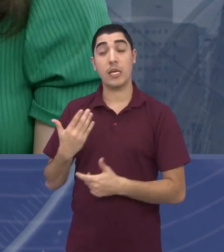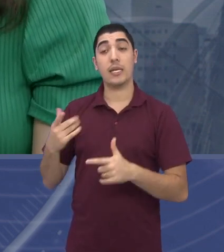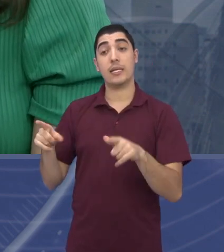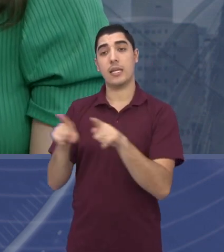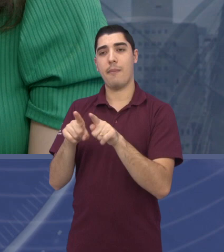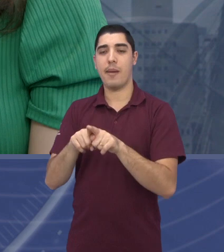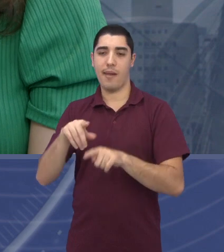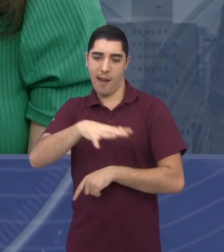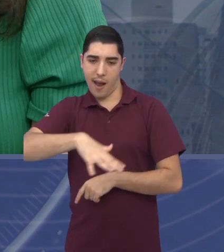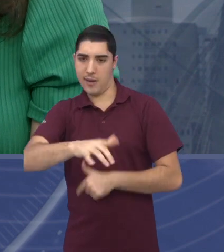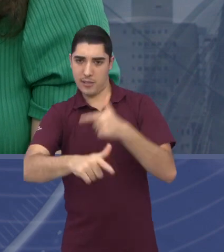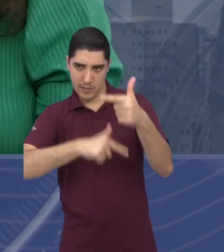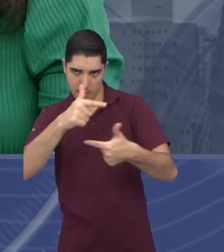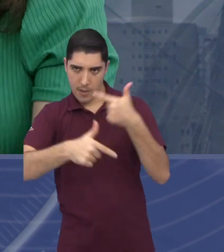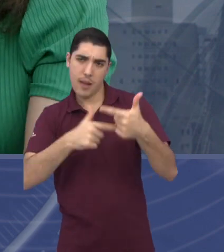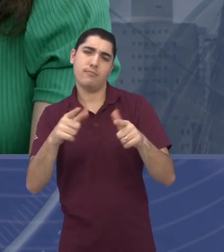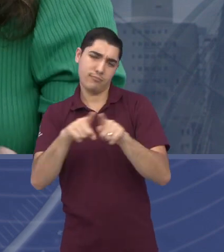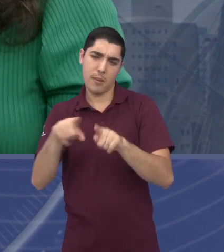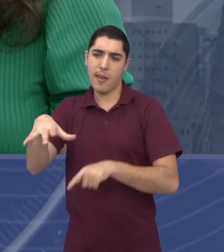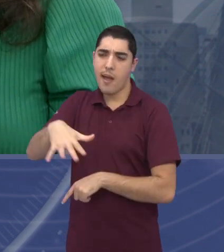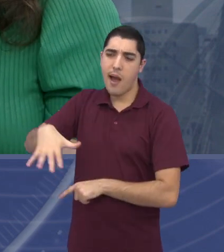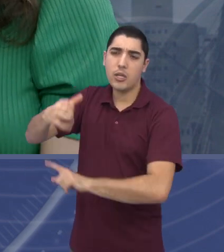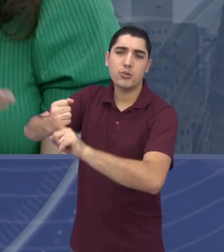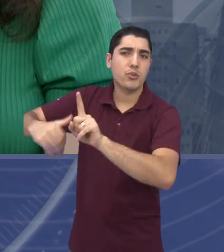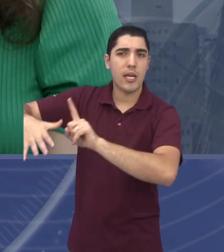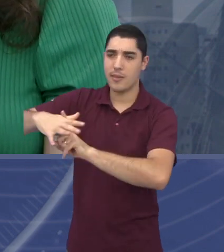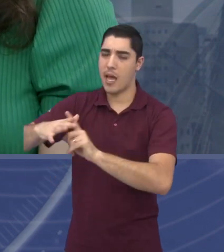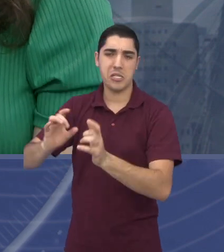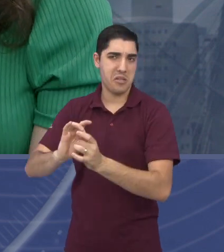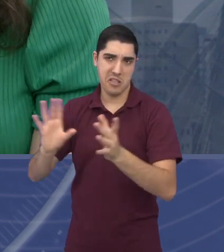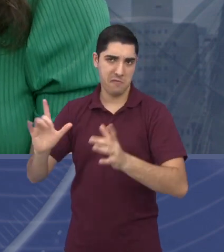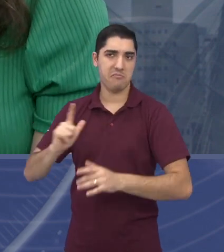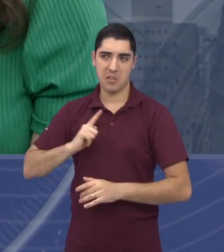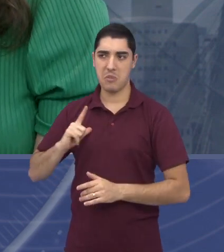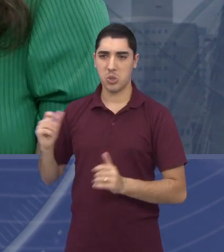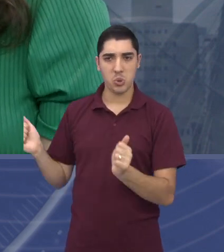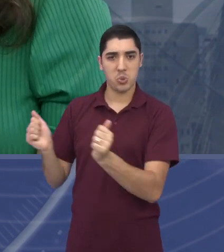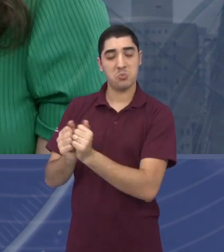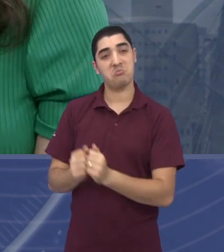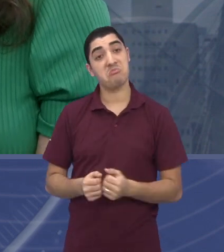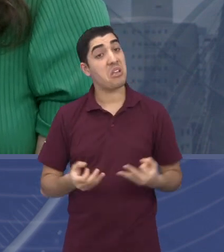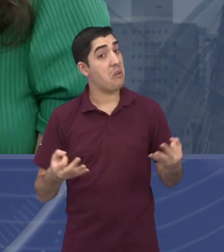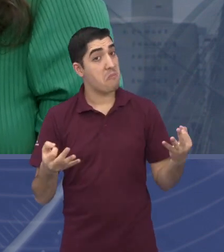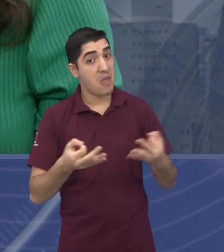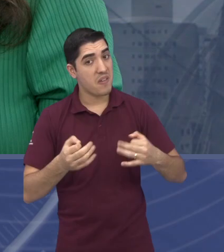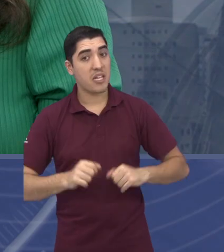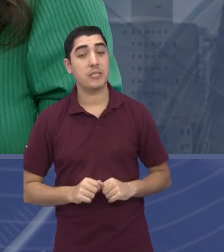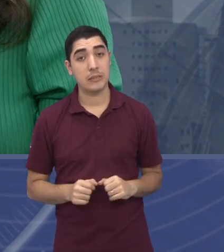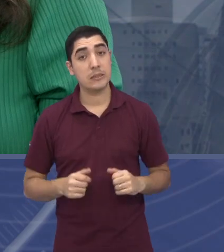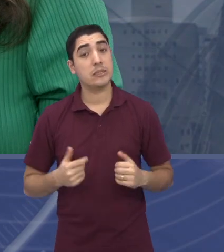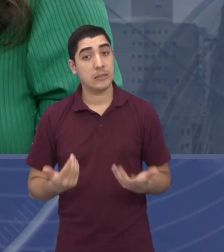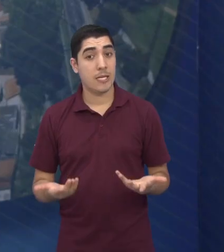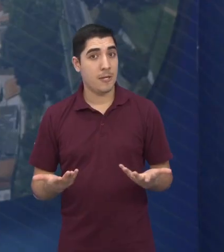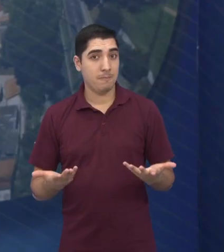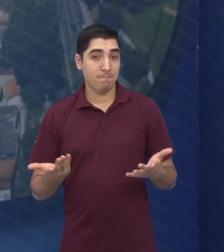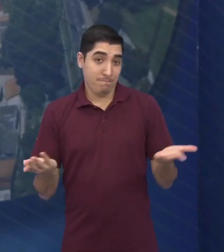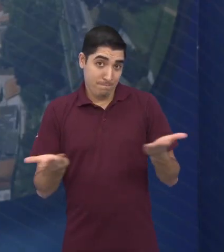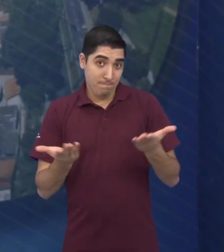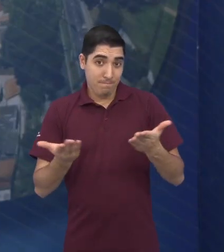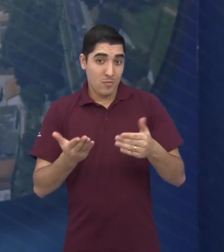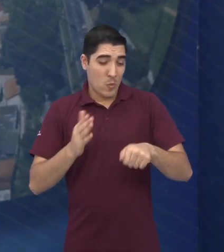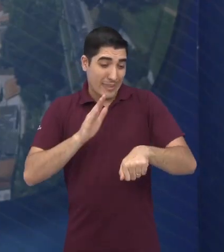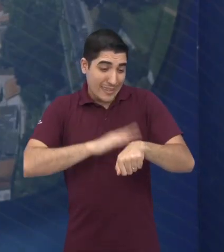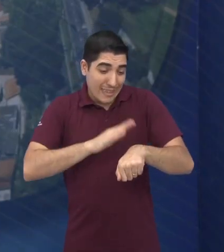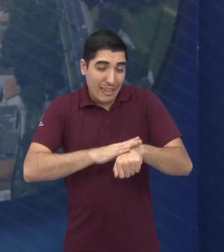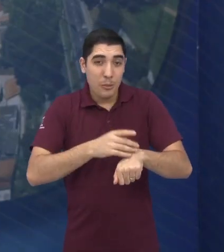ajuda tanto na questão do mercado de trabalho quanto nas questões sociais como um todo. Perfeito. Bom, a